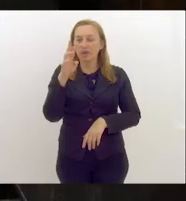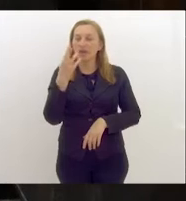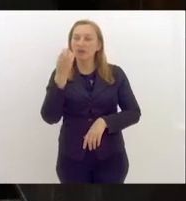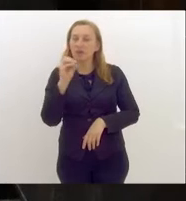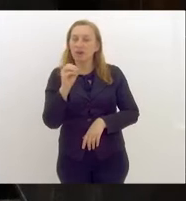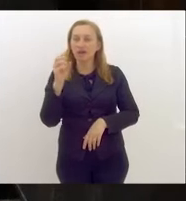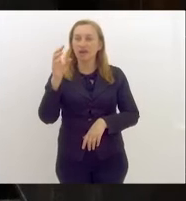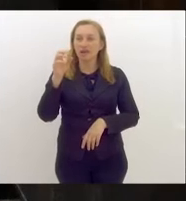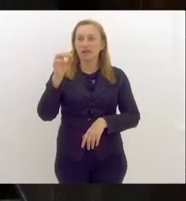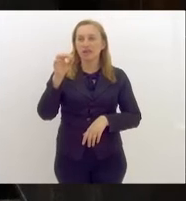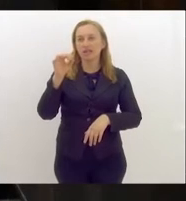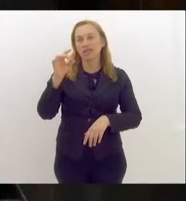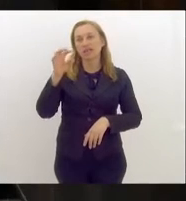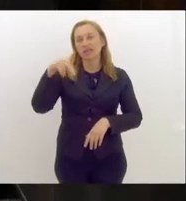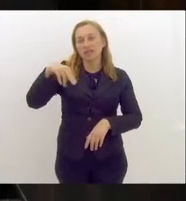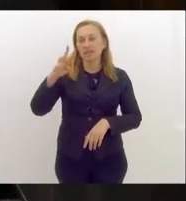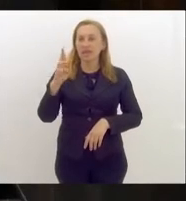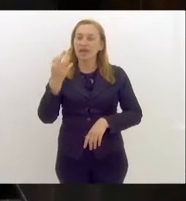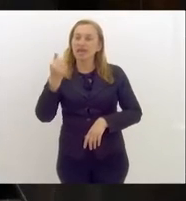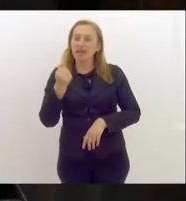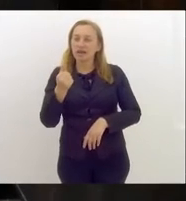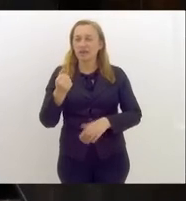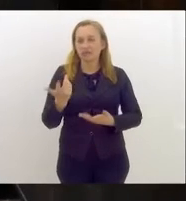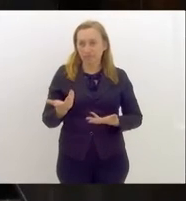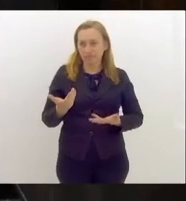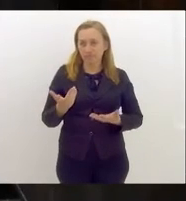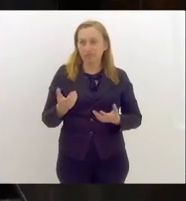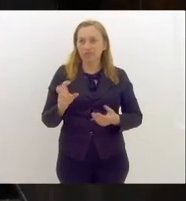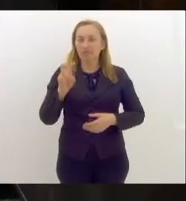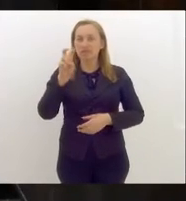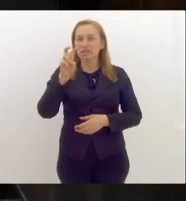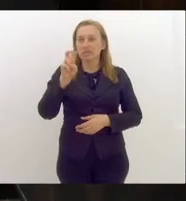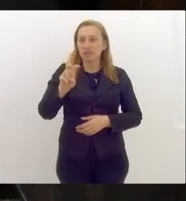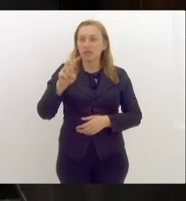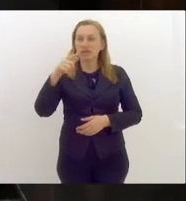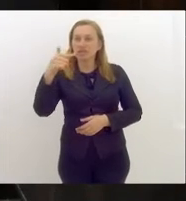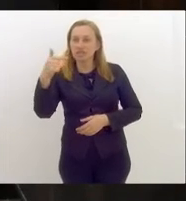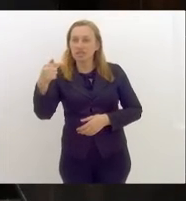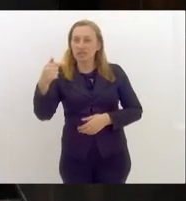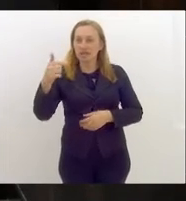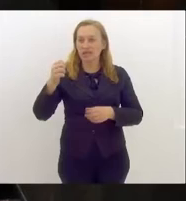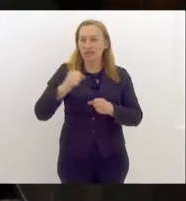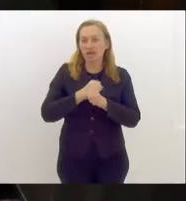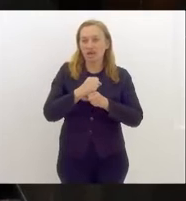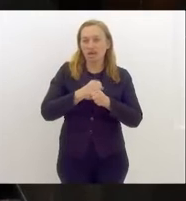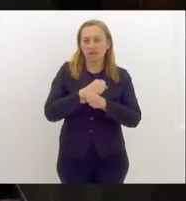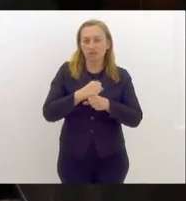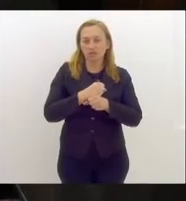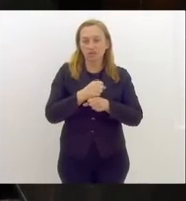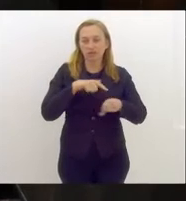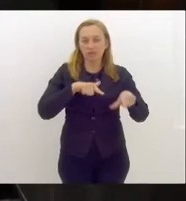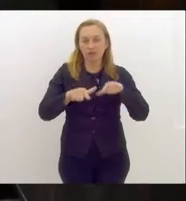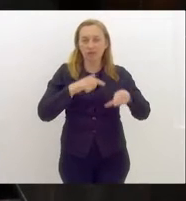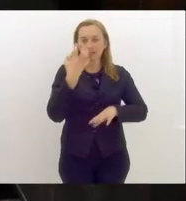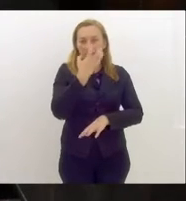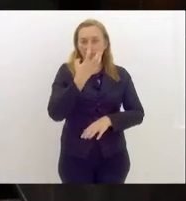e barato total 57 anos de carreira